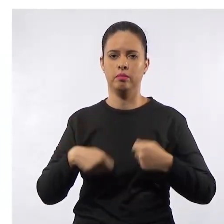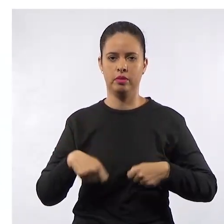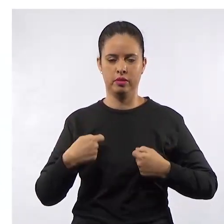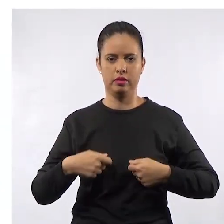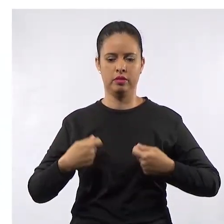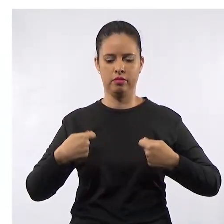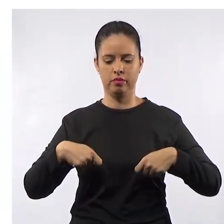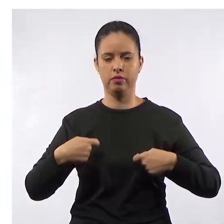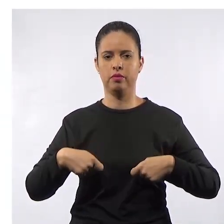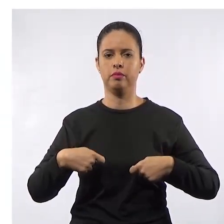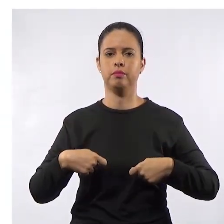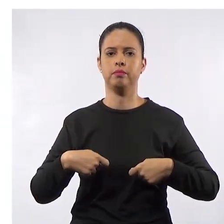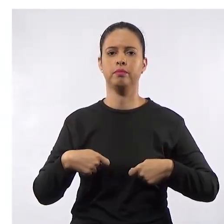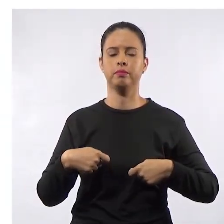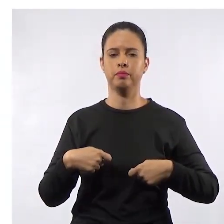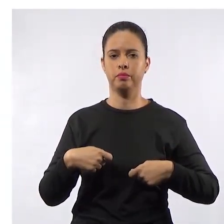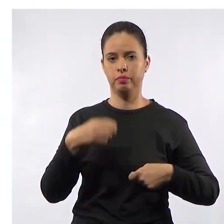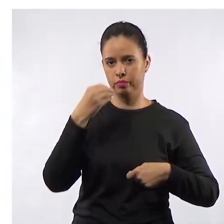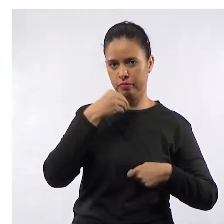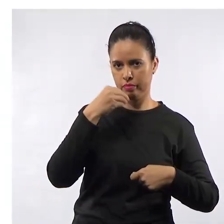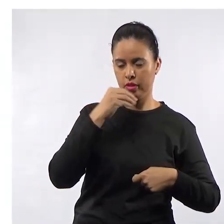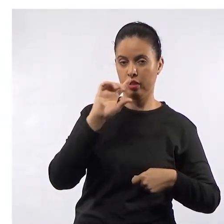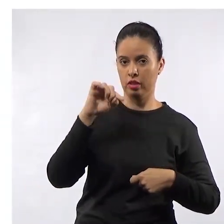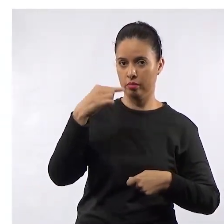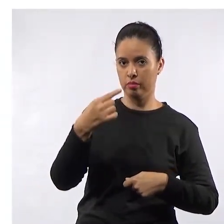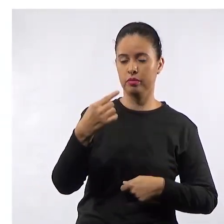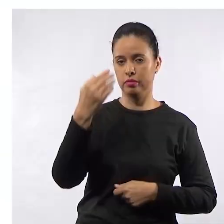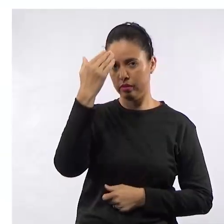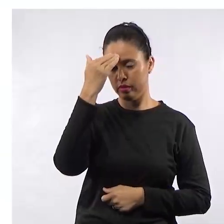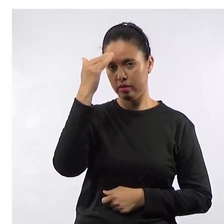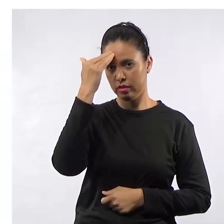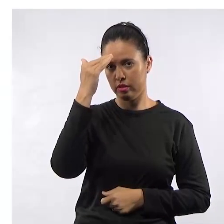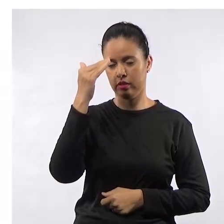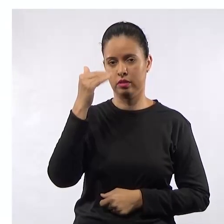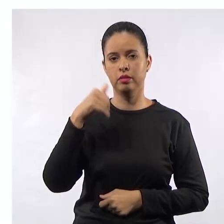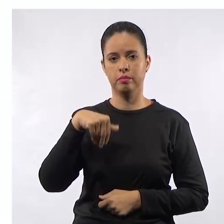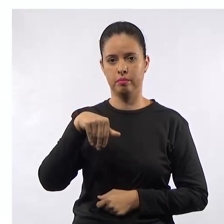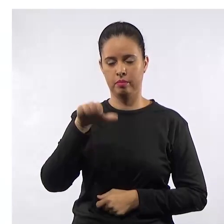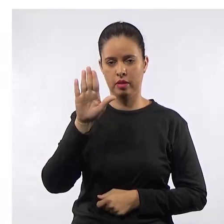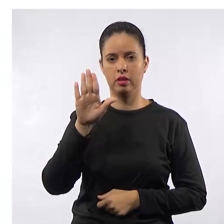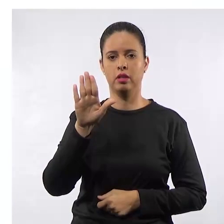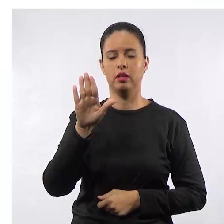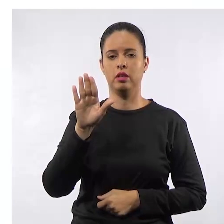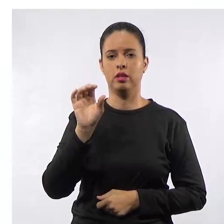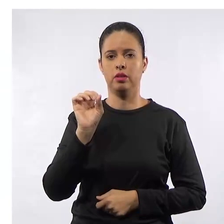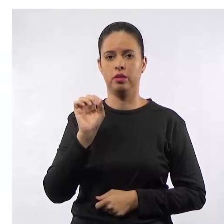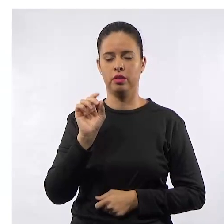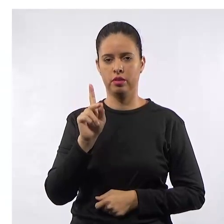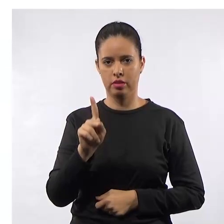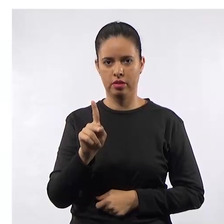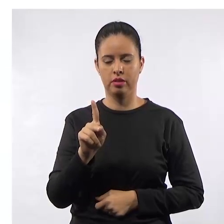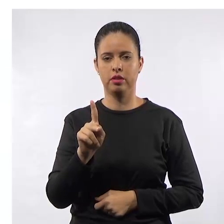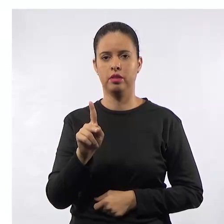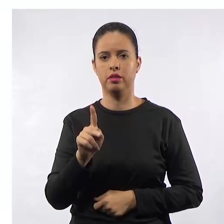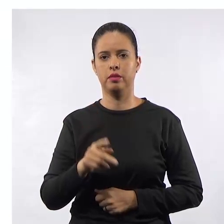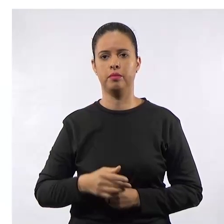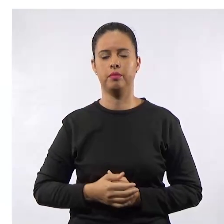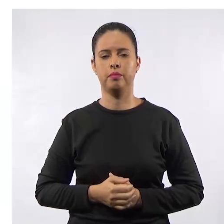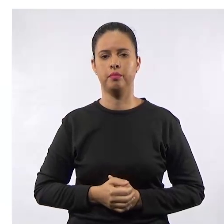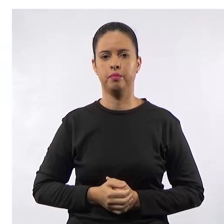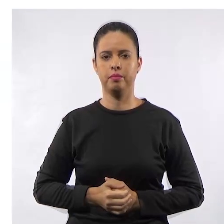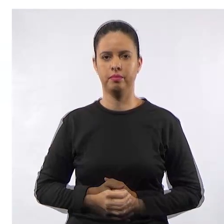da fragilidade, tá? E já vocês vão entender aonde eu quero chegar, porque eu não vou aqui estar antecipando as